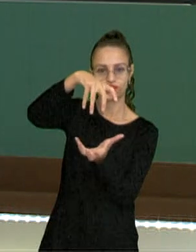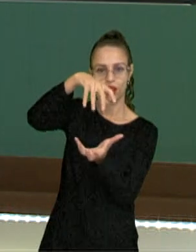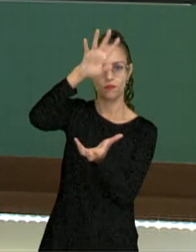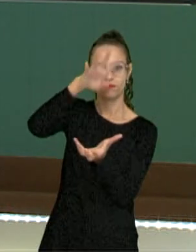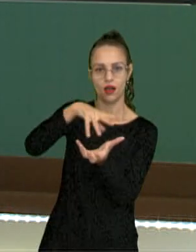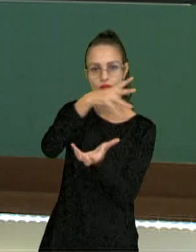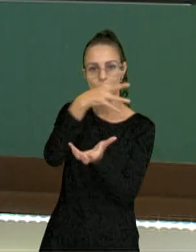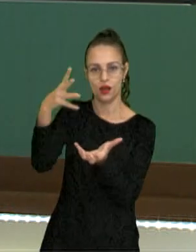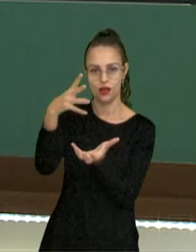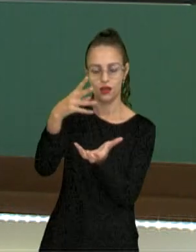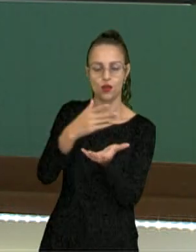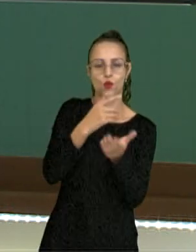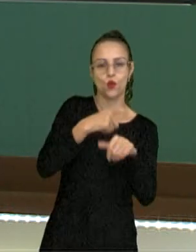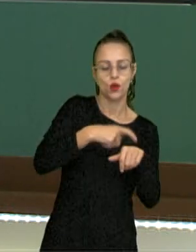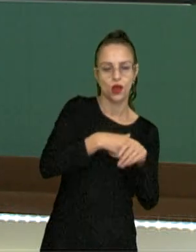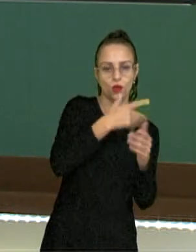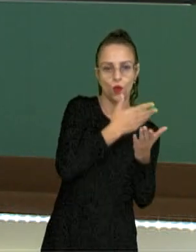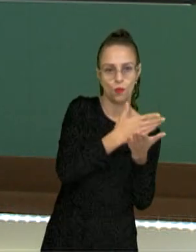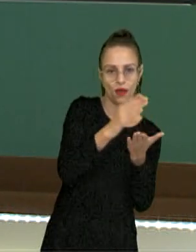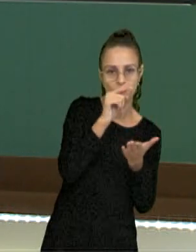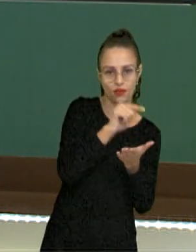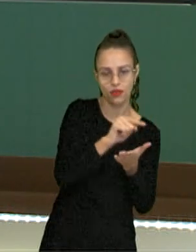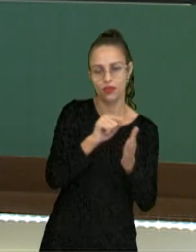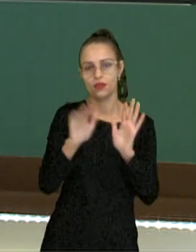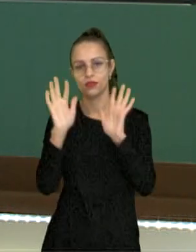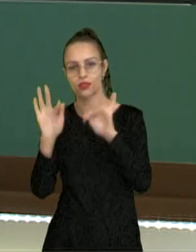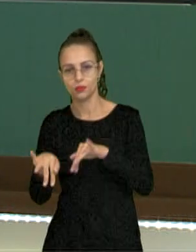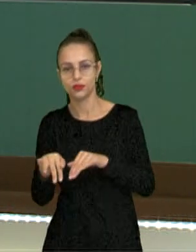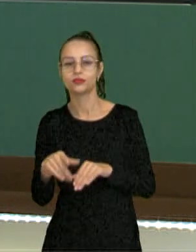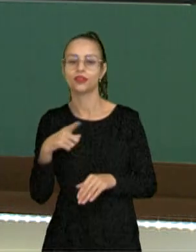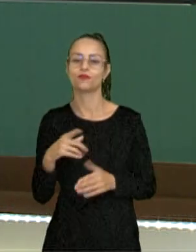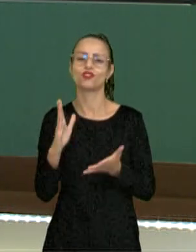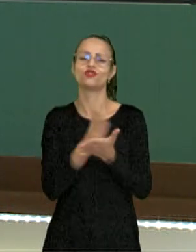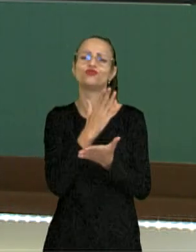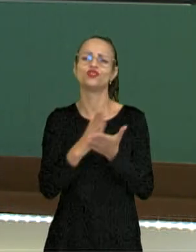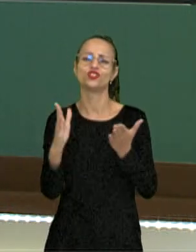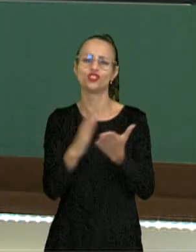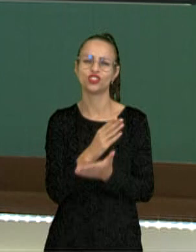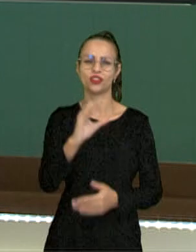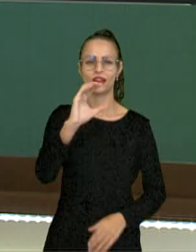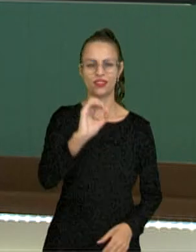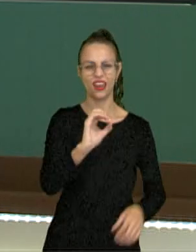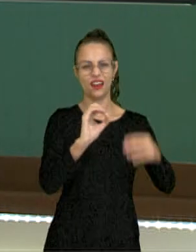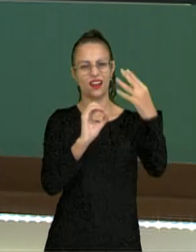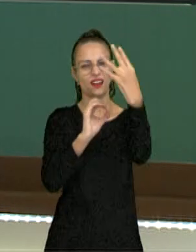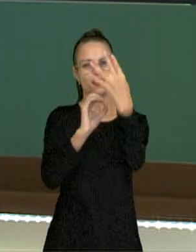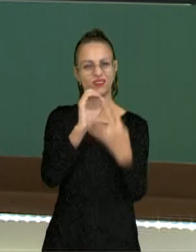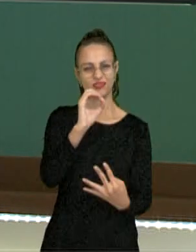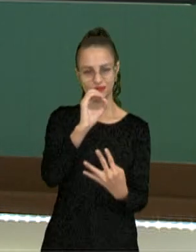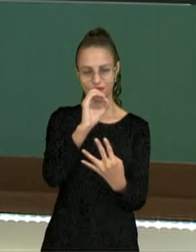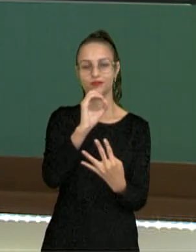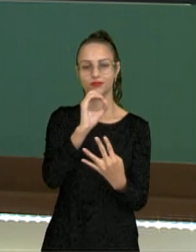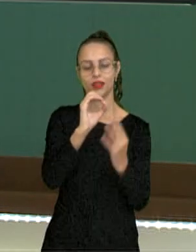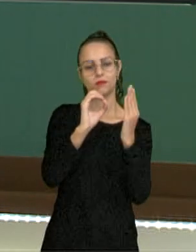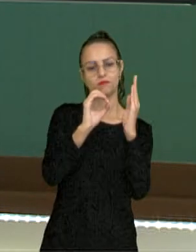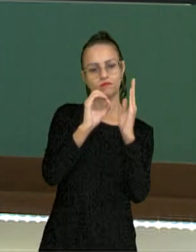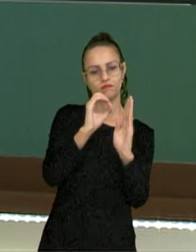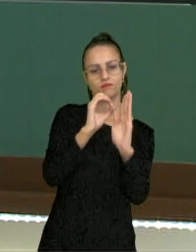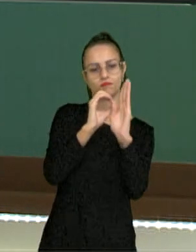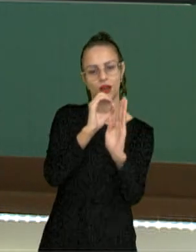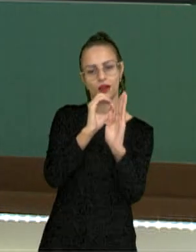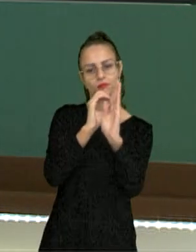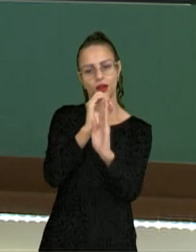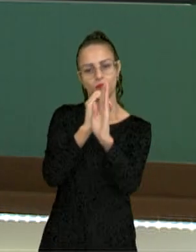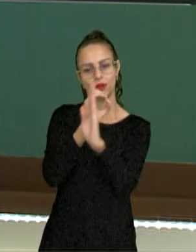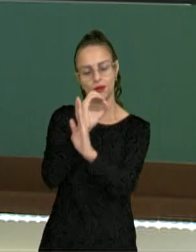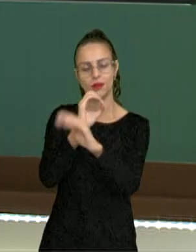outro determinado meridiano. Então, a Terra foi dividida em pedaços, né? Esses pedaços distribuindo as